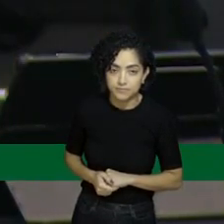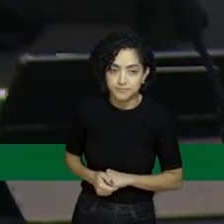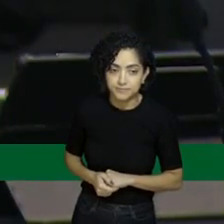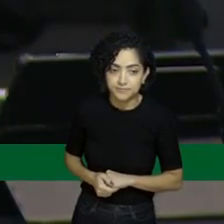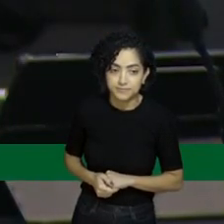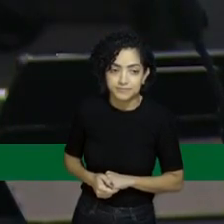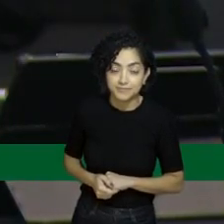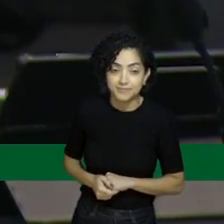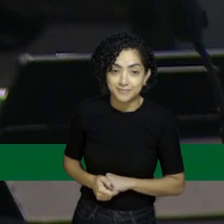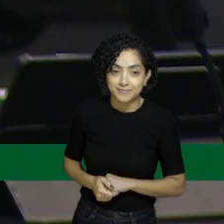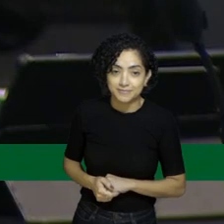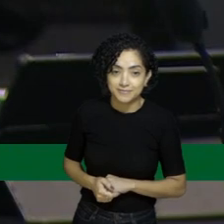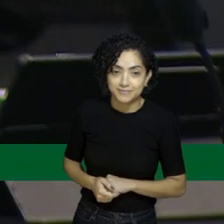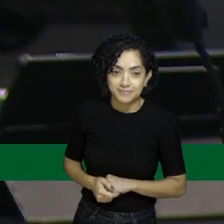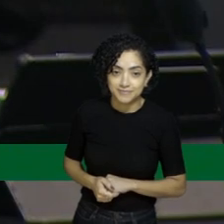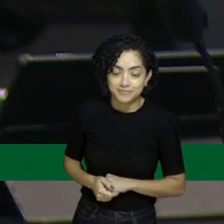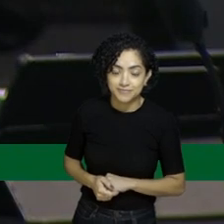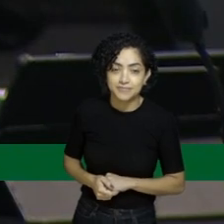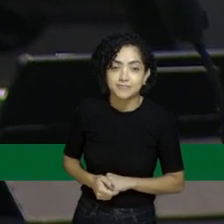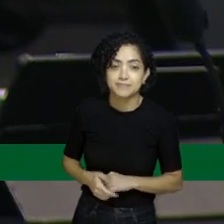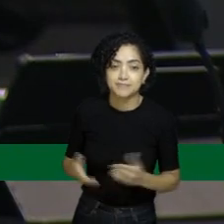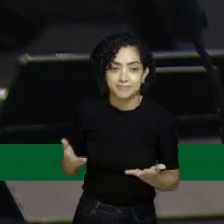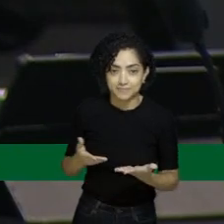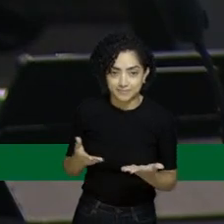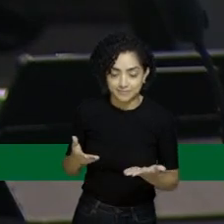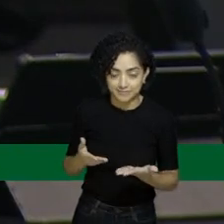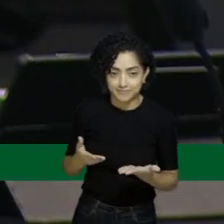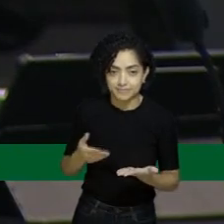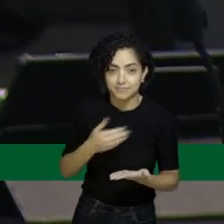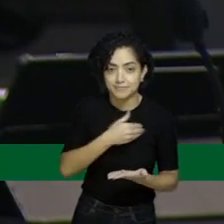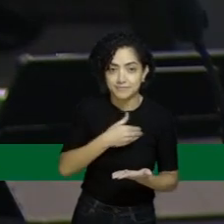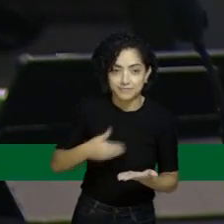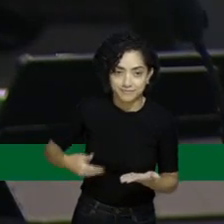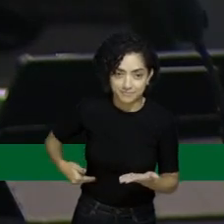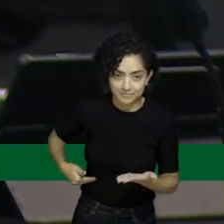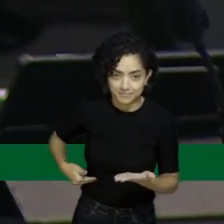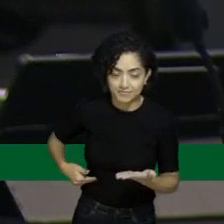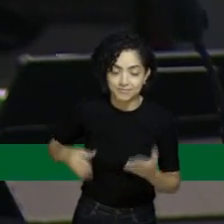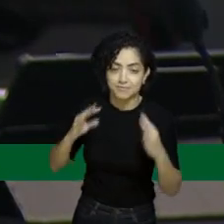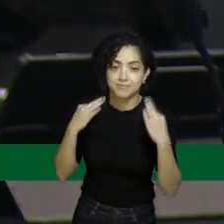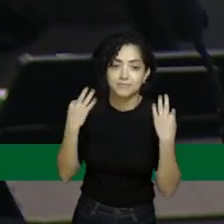Vamos ouvir nesse momento a instância de governança regional de turismo.